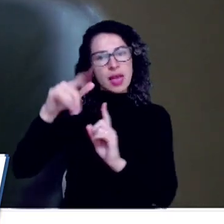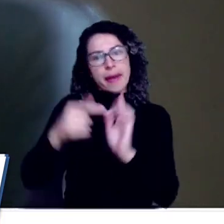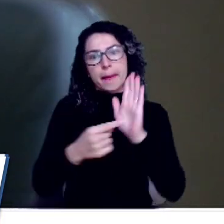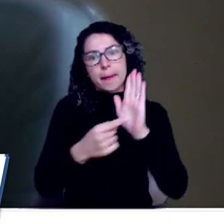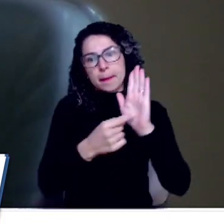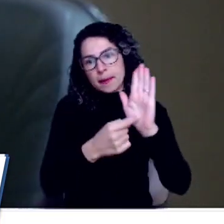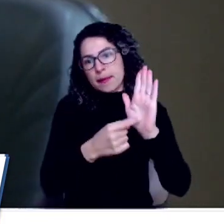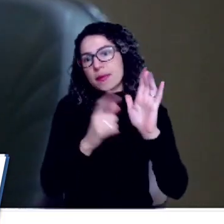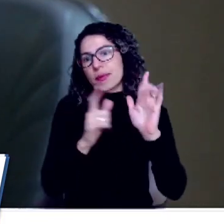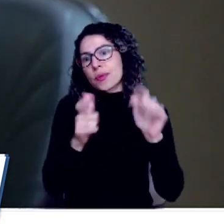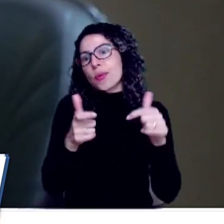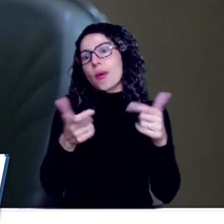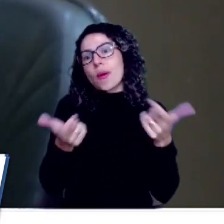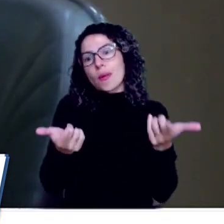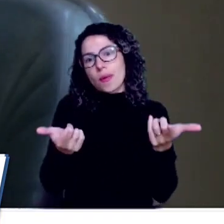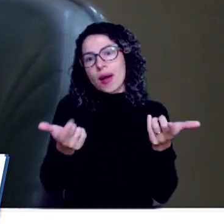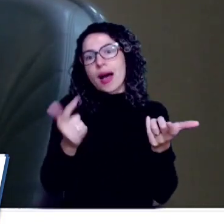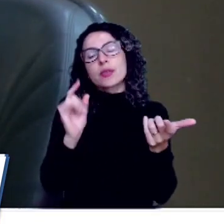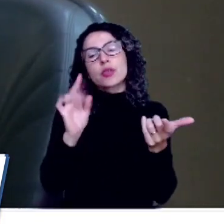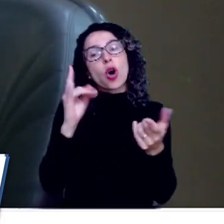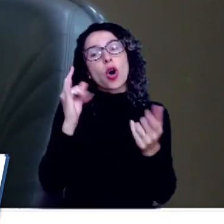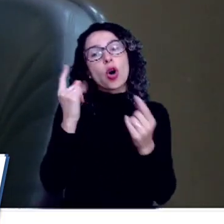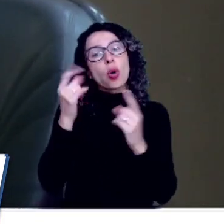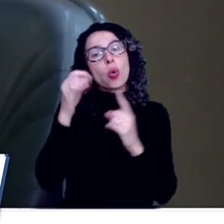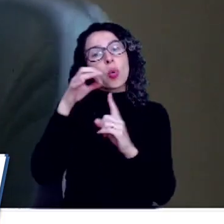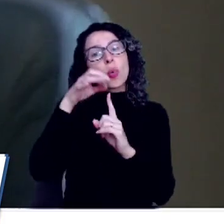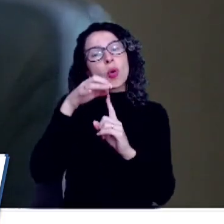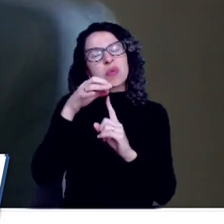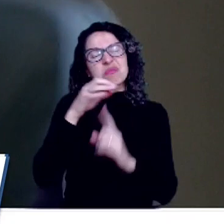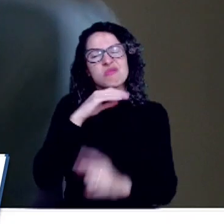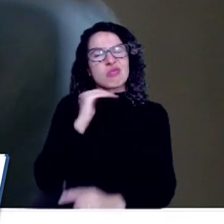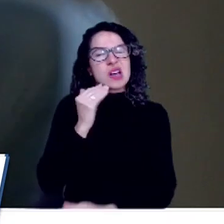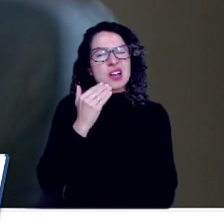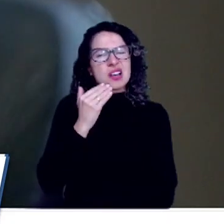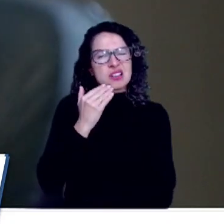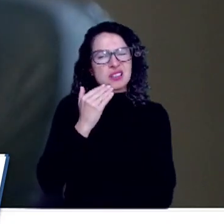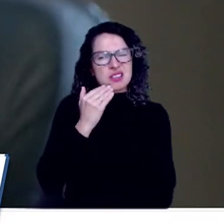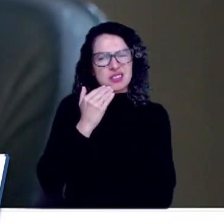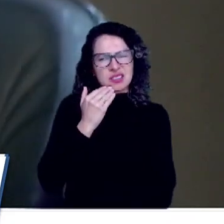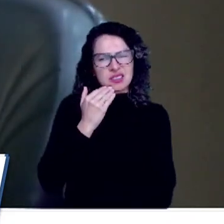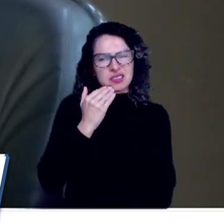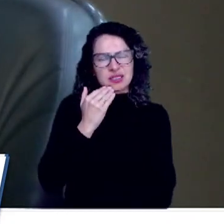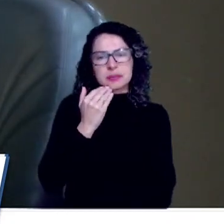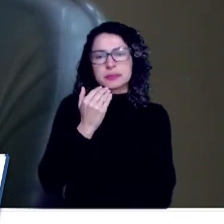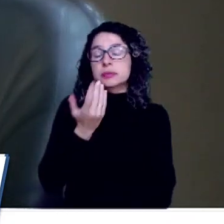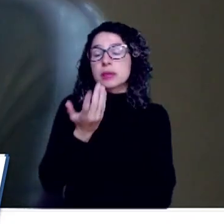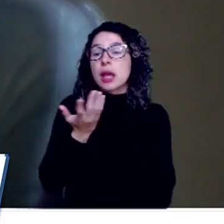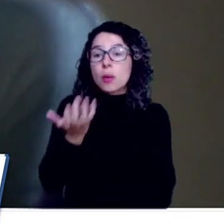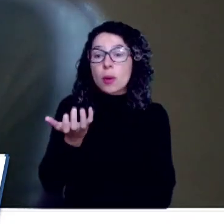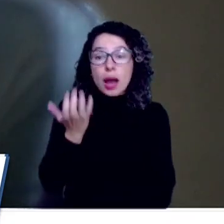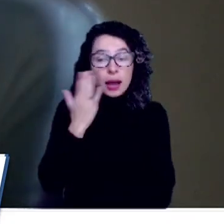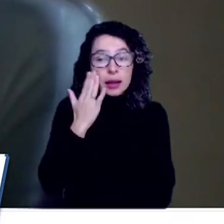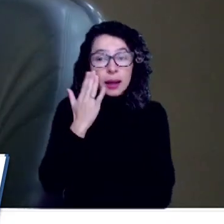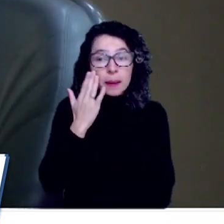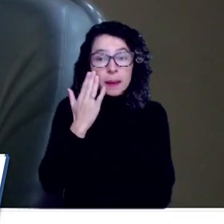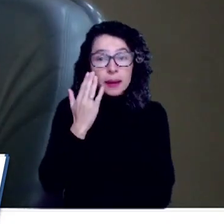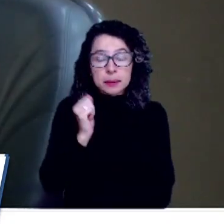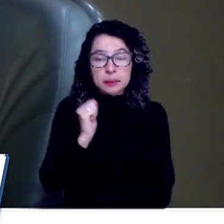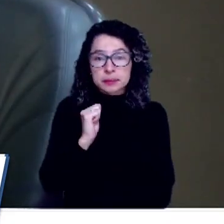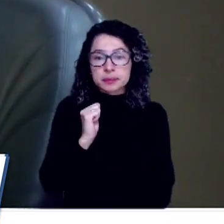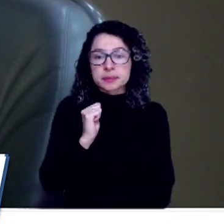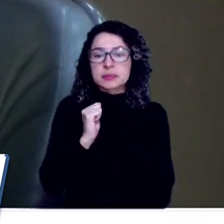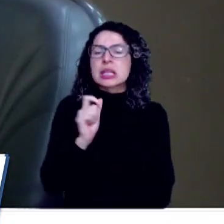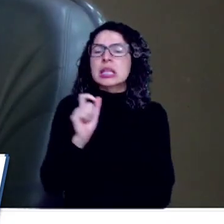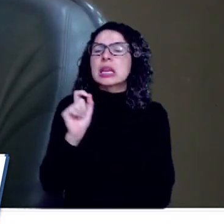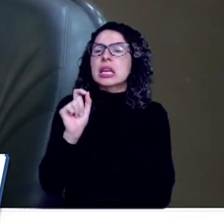estação, é um ponto de ônibus e muito mal feito. Então eu quero saber o seguinte: quem é que